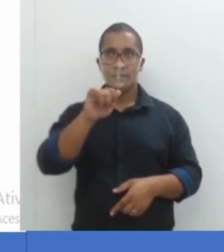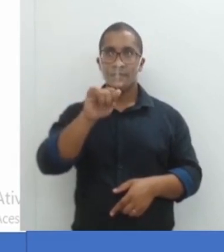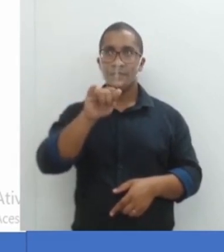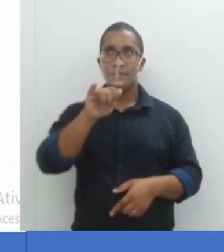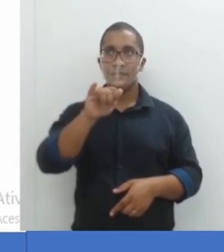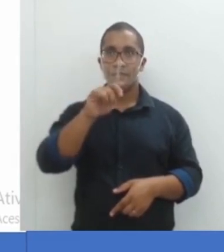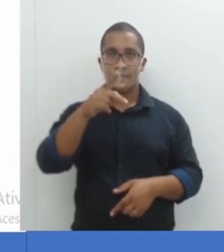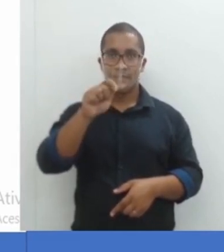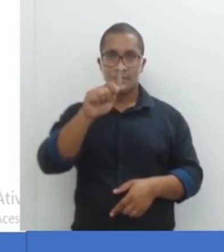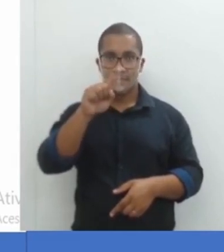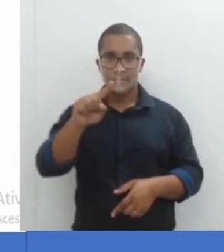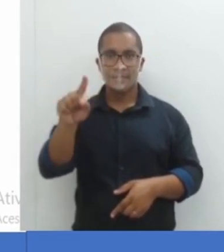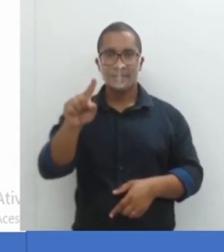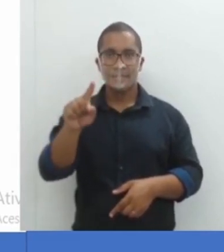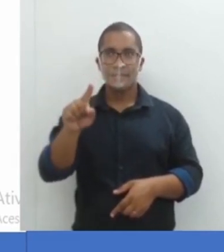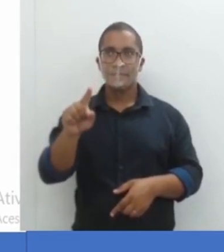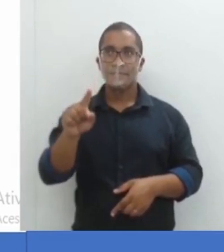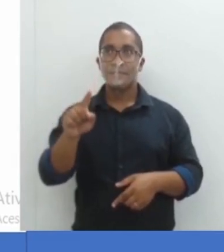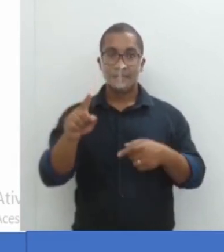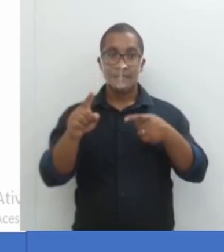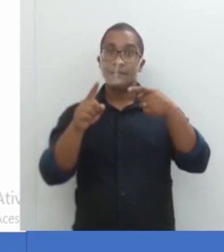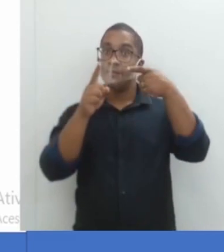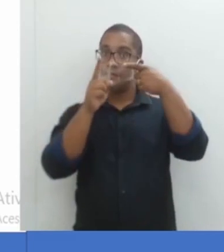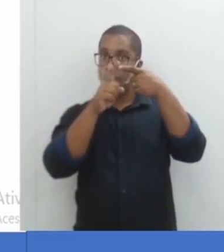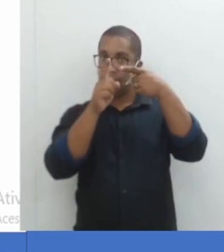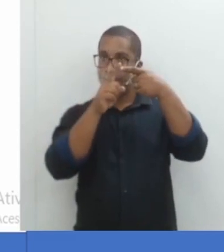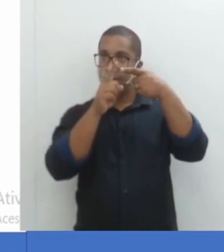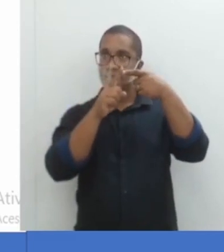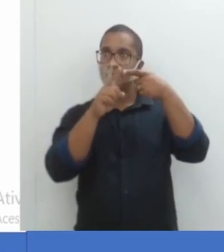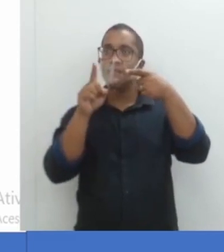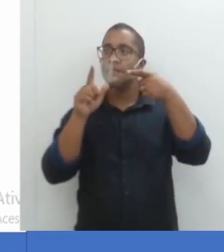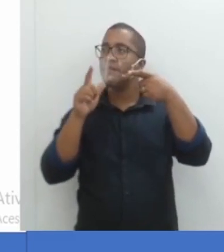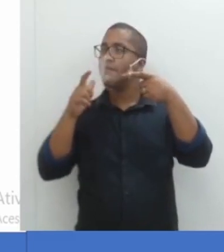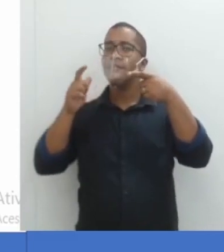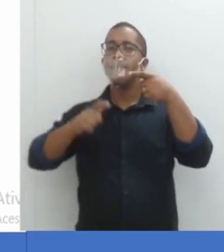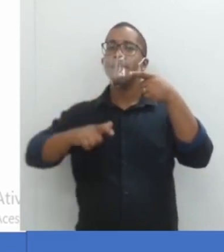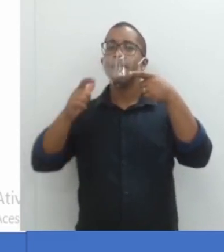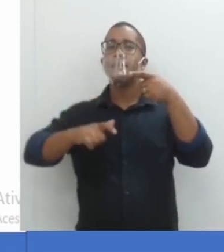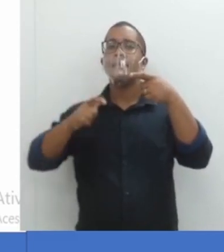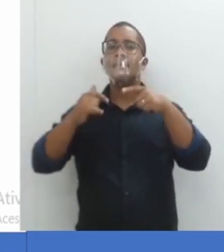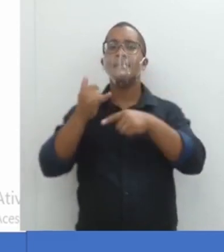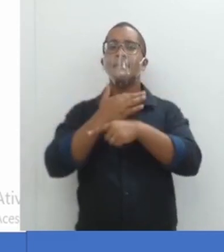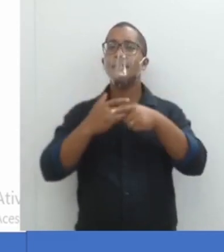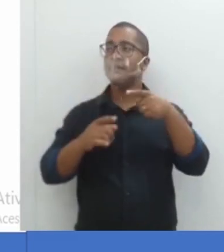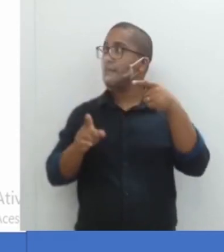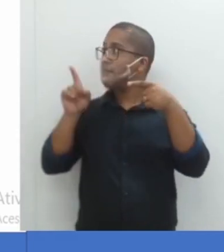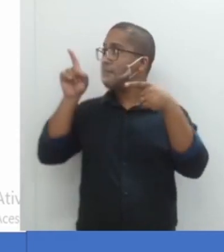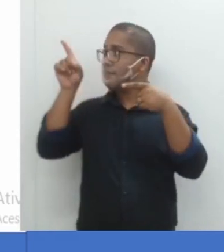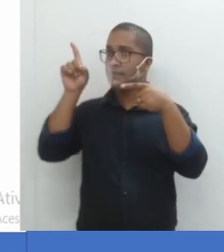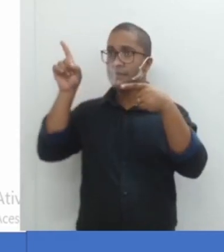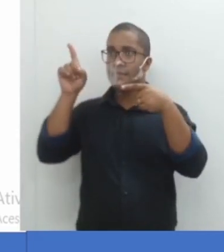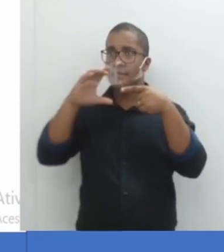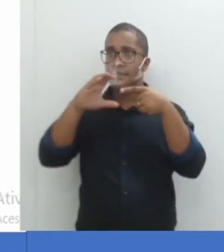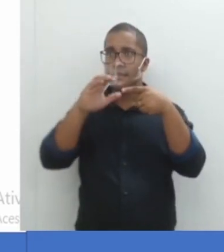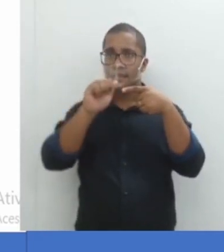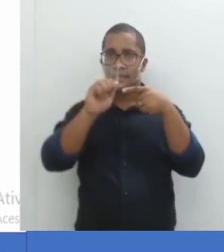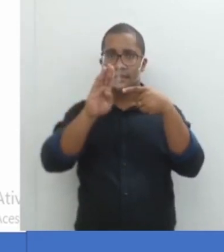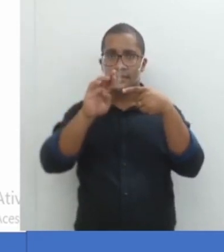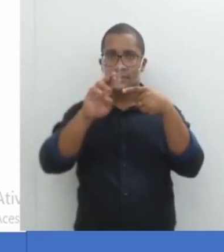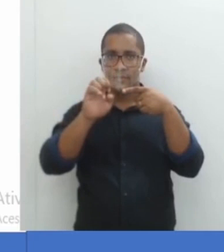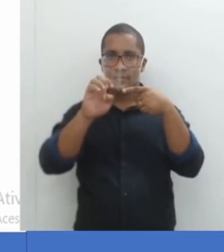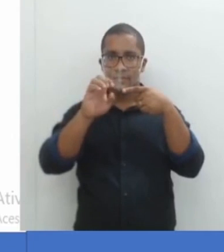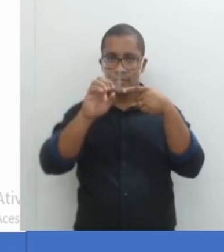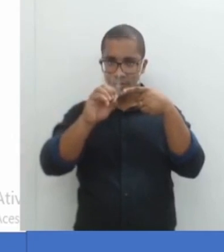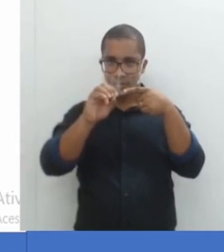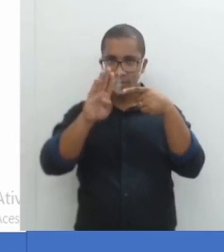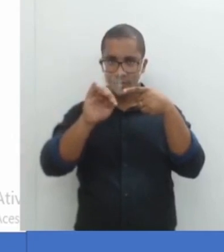de Cabrobró, sertão pernambucano também, né? O tuxá da cidade de Inajá,